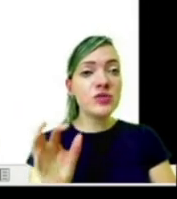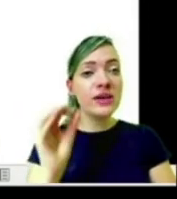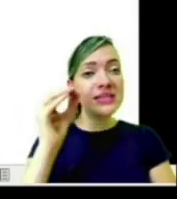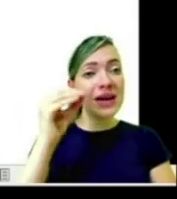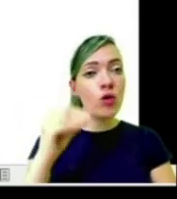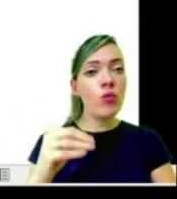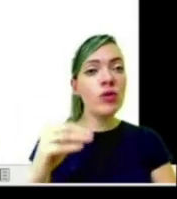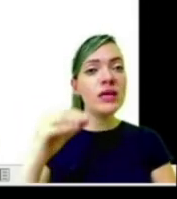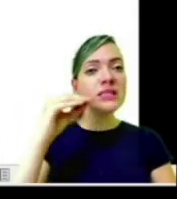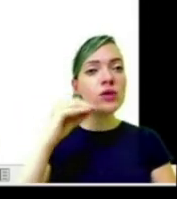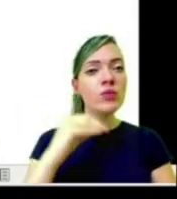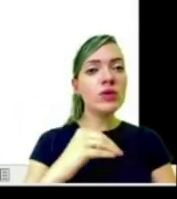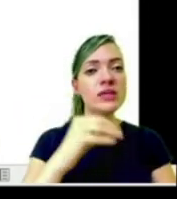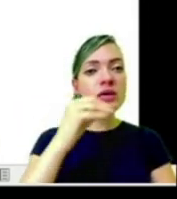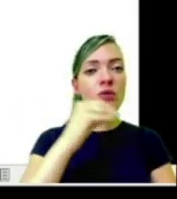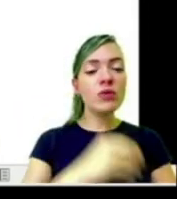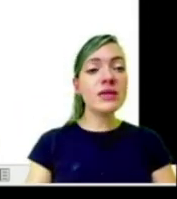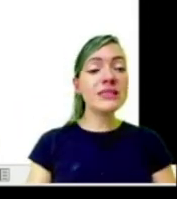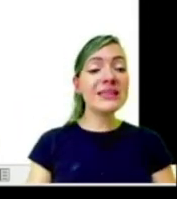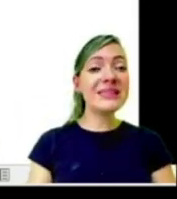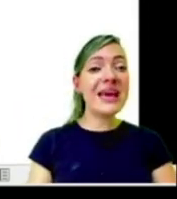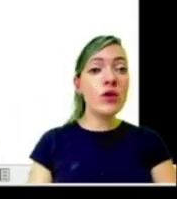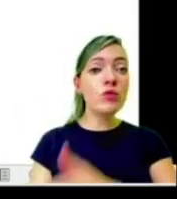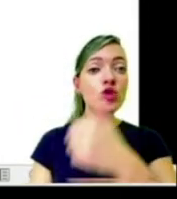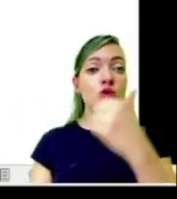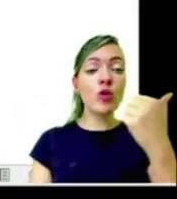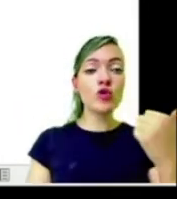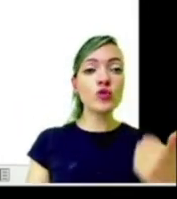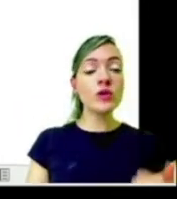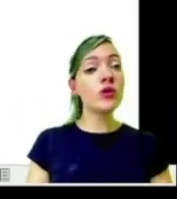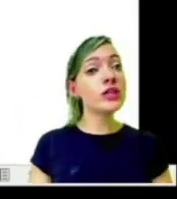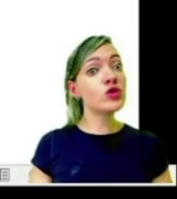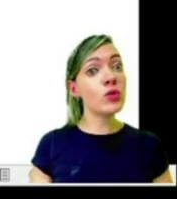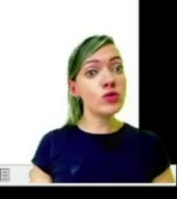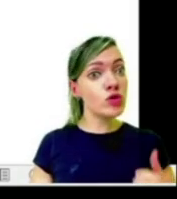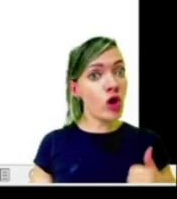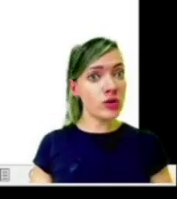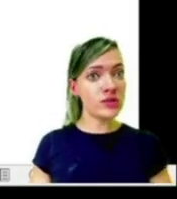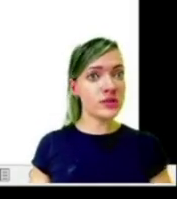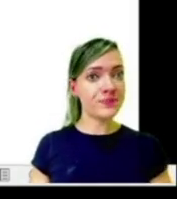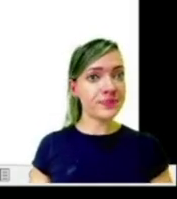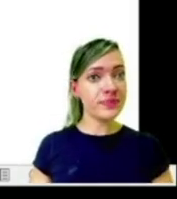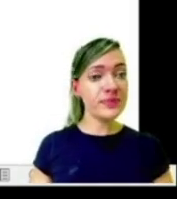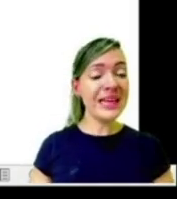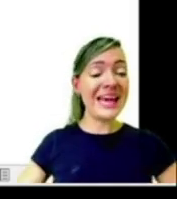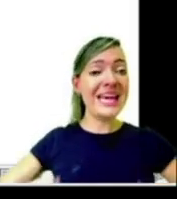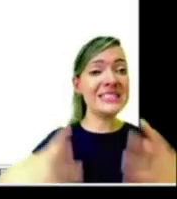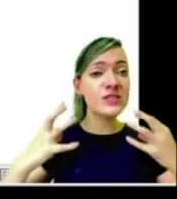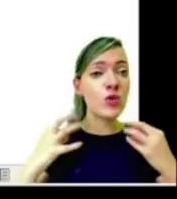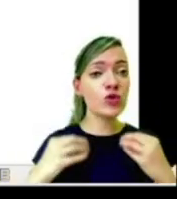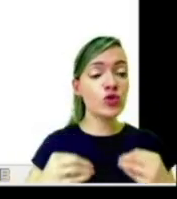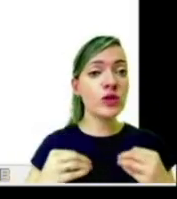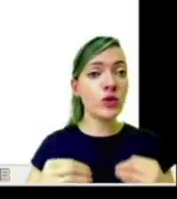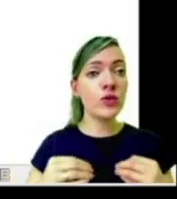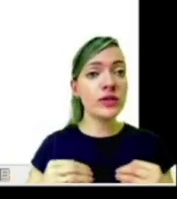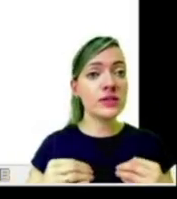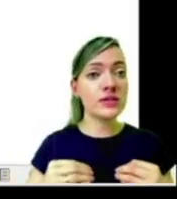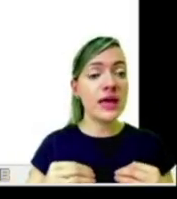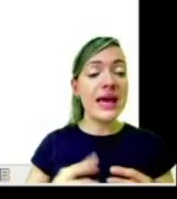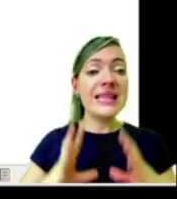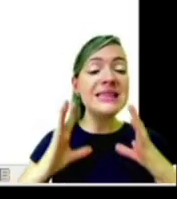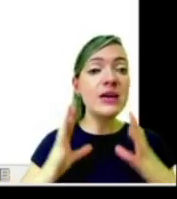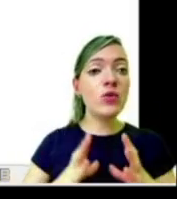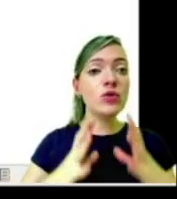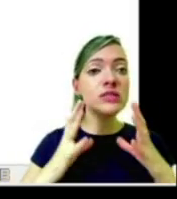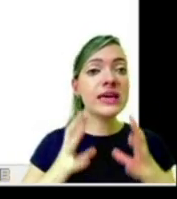dizer que isso vai se acumulando, acumulando, acumulando até o último consumidor, que somos nós. Esses